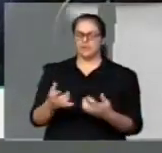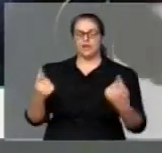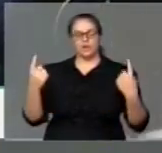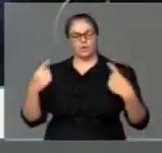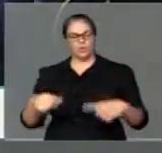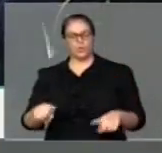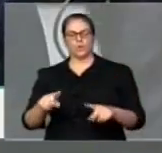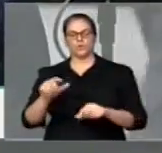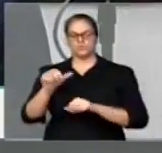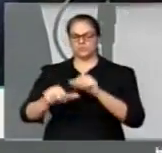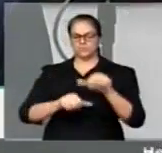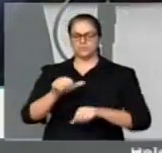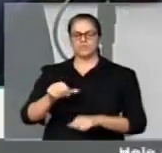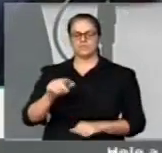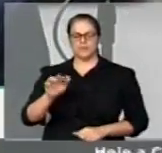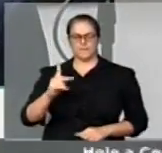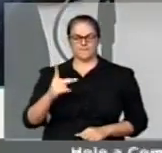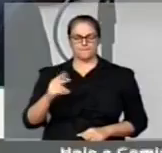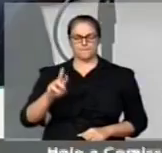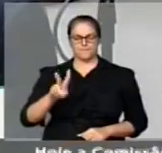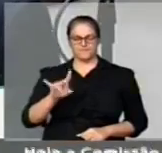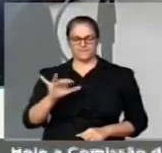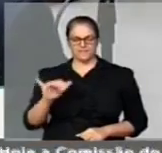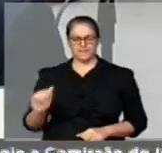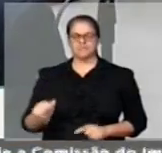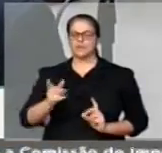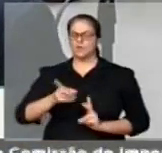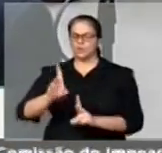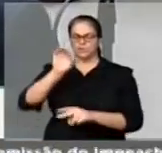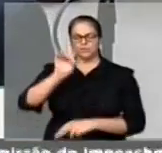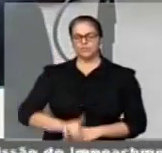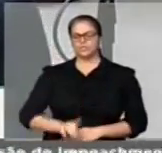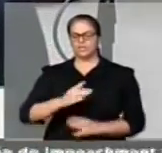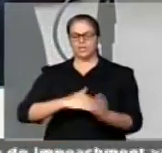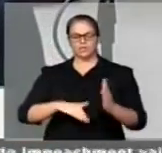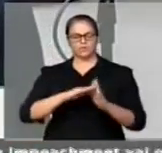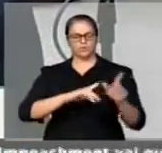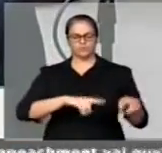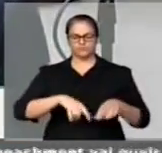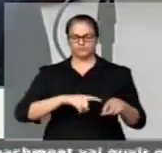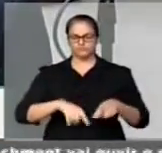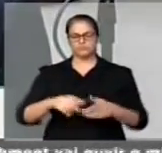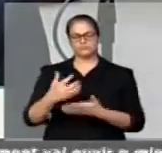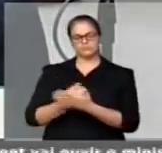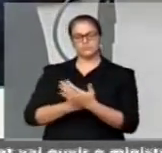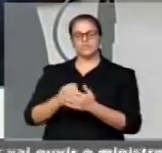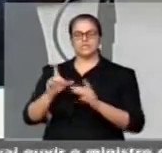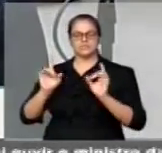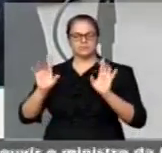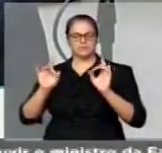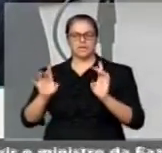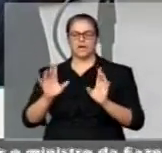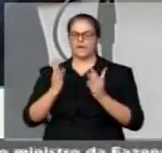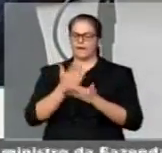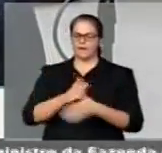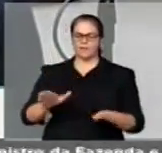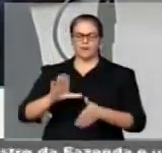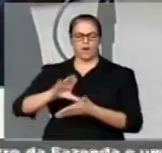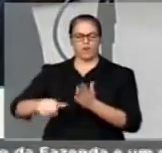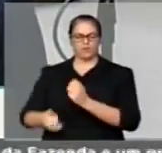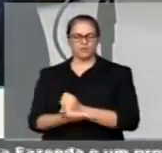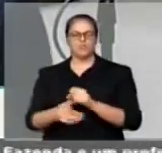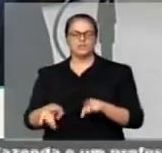a reforma da Previdência e, portanto, a manutenção dos direitos previdenciários do segurado especial, o fim da corrupção, também